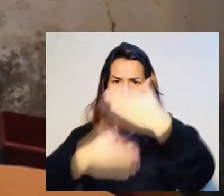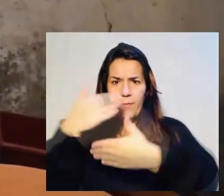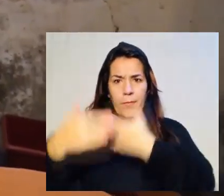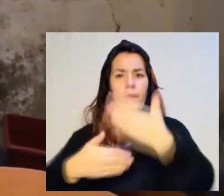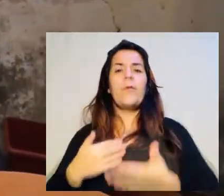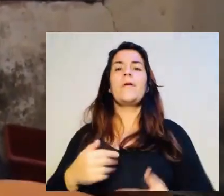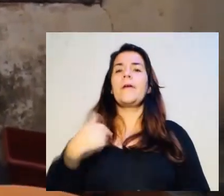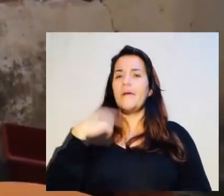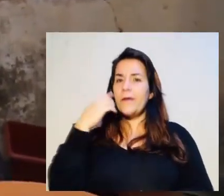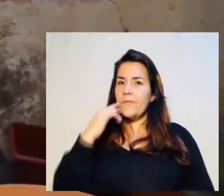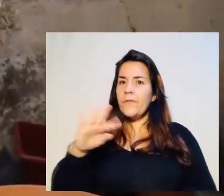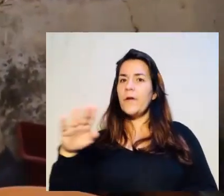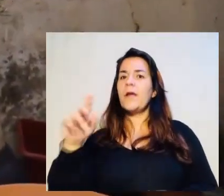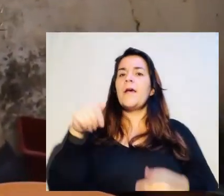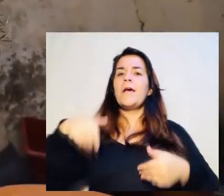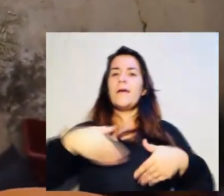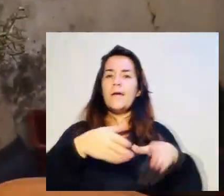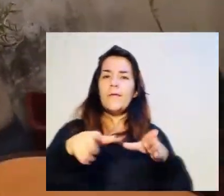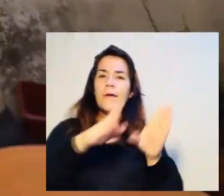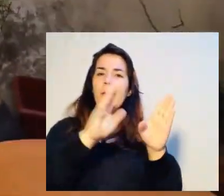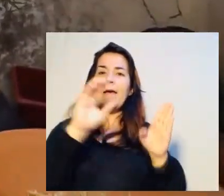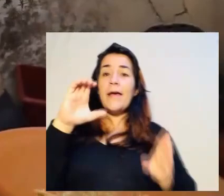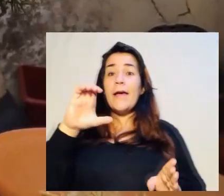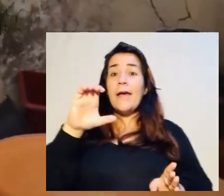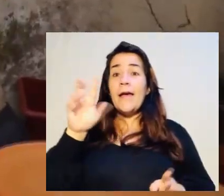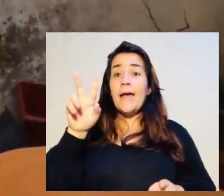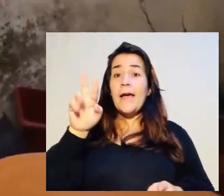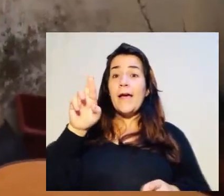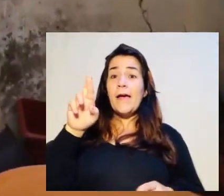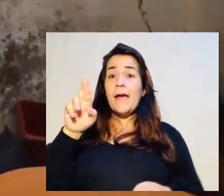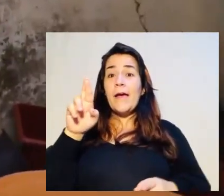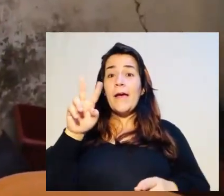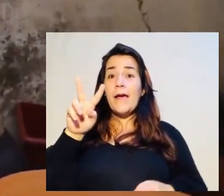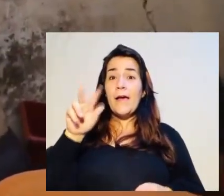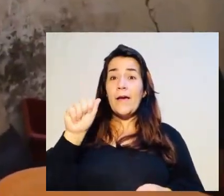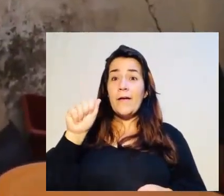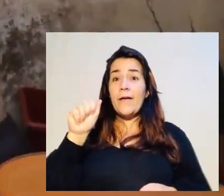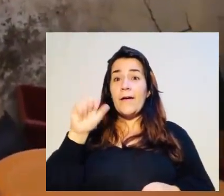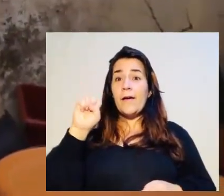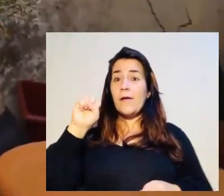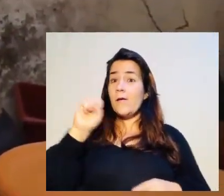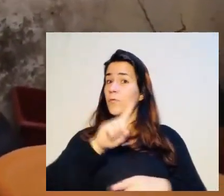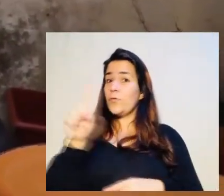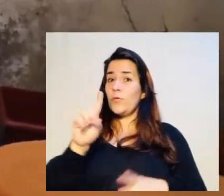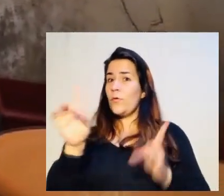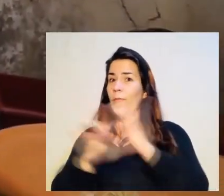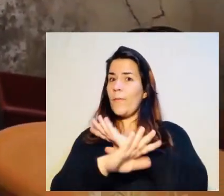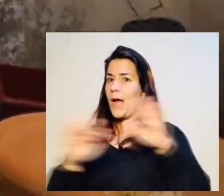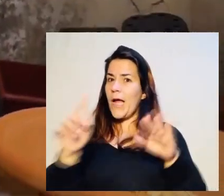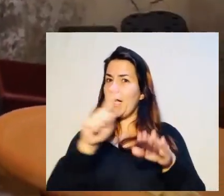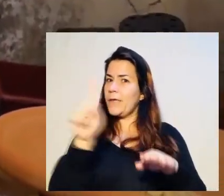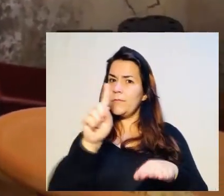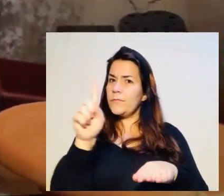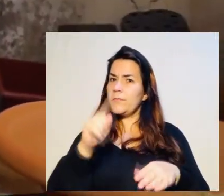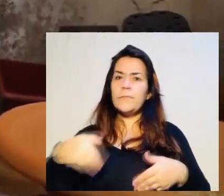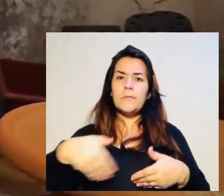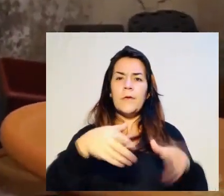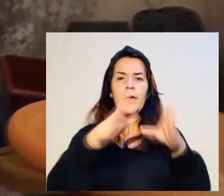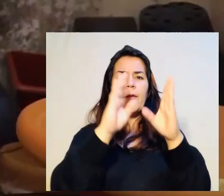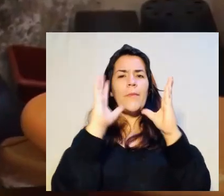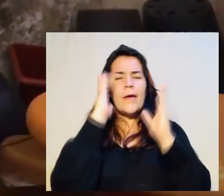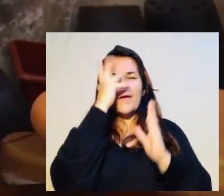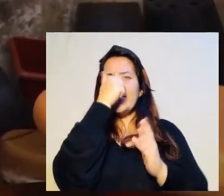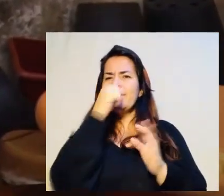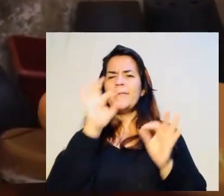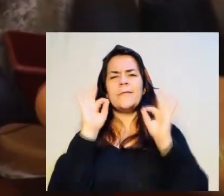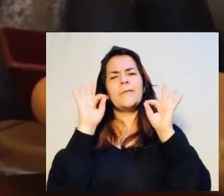até hoje. Mas vou te dizer que esse caminho das ervas não pode cair, não. É um caminho